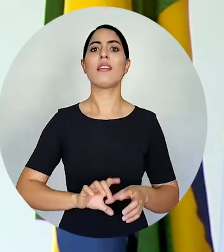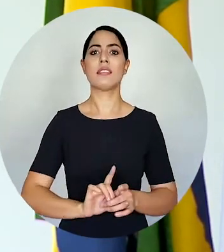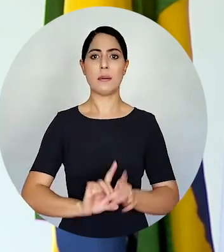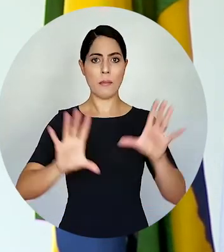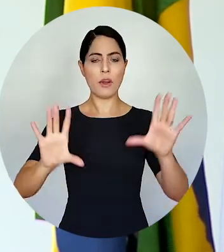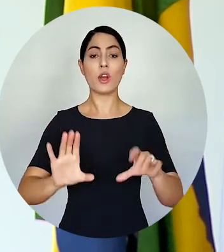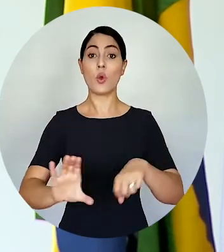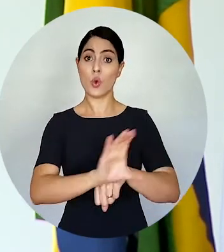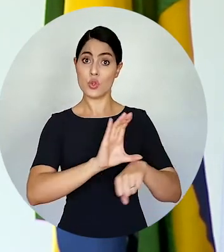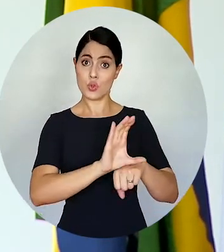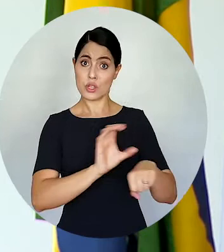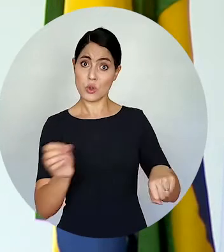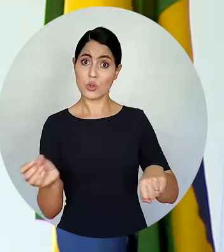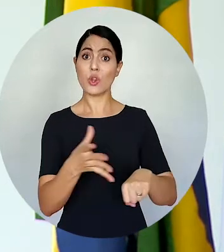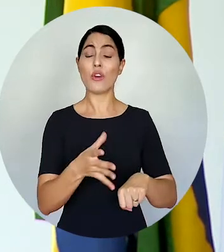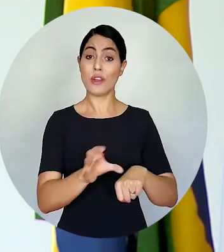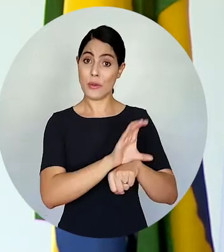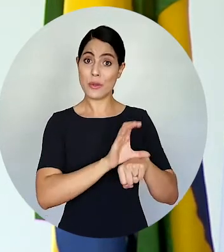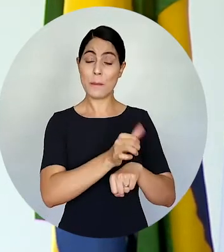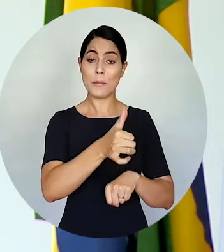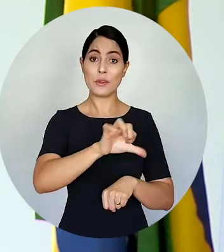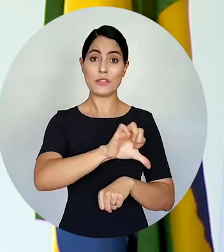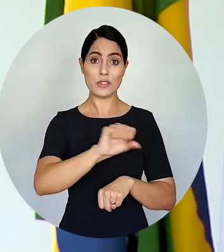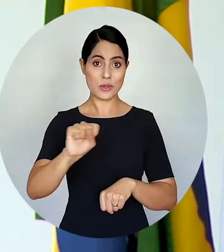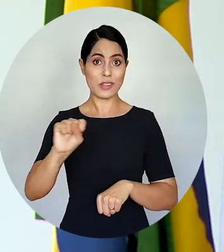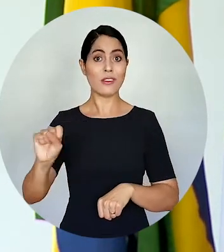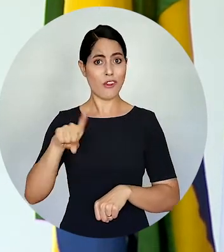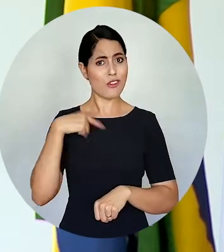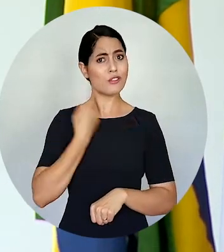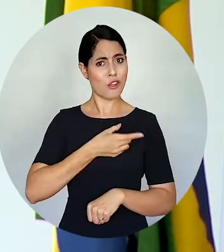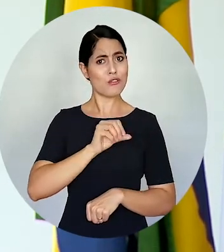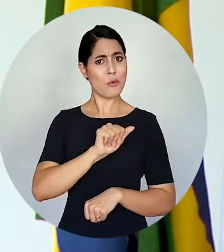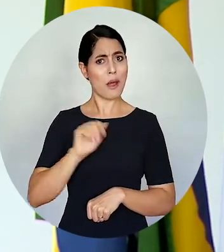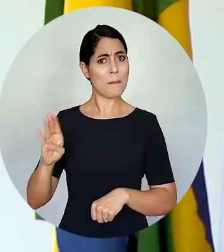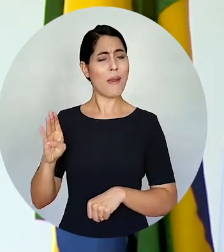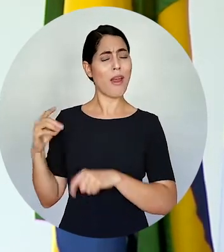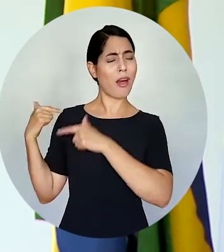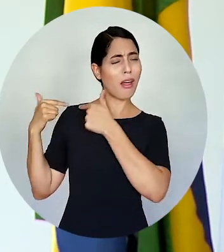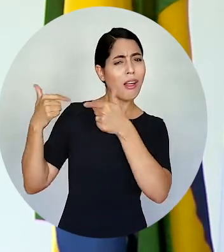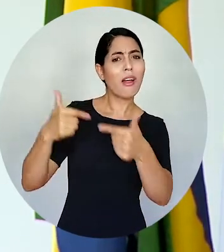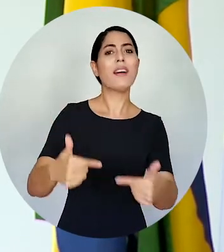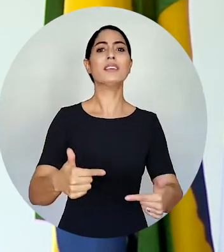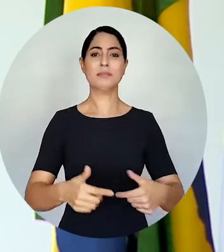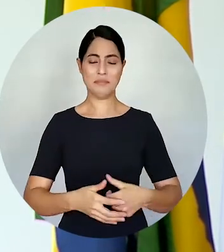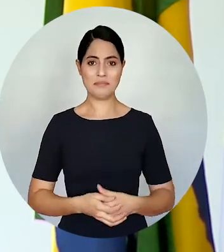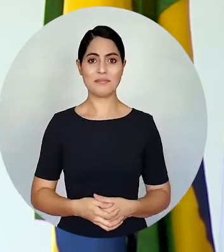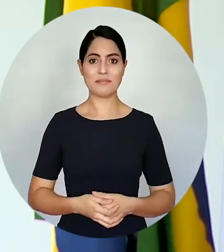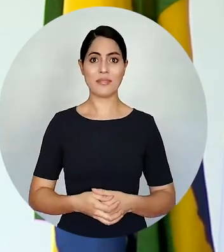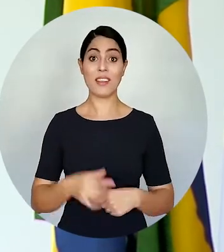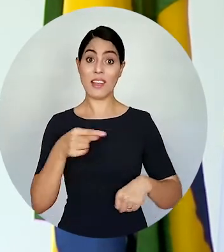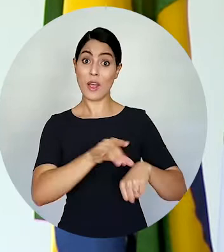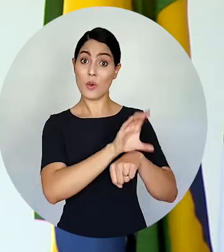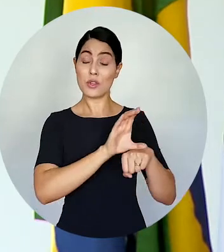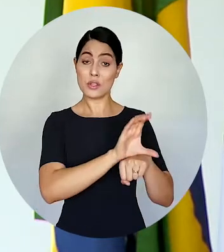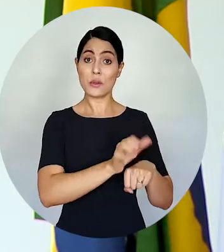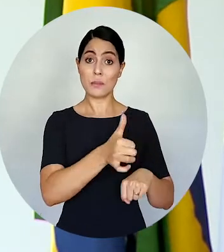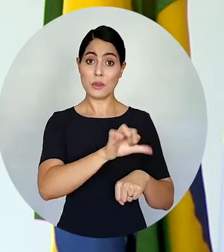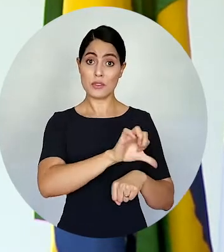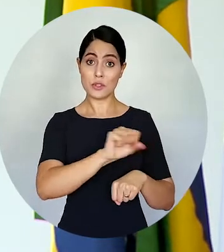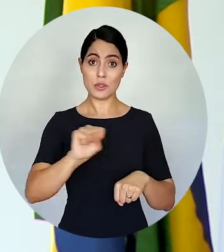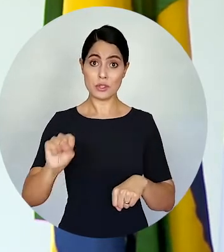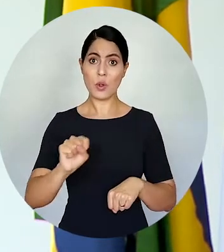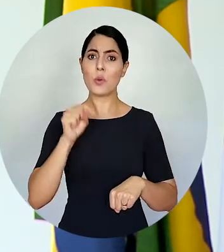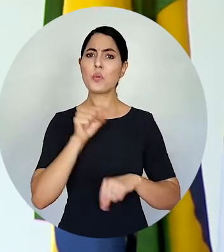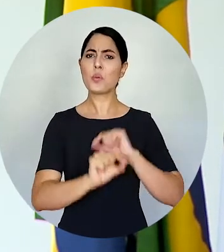uma nova Constituição Federal, a nossa gloriosa Constituição de 88, que inseriu a advocacia como um dos pilares da